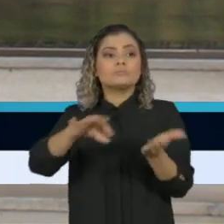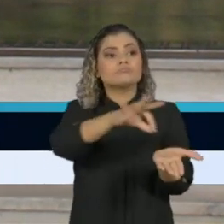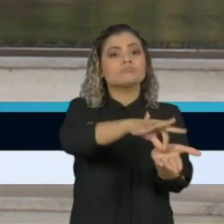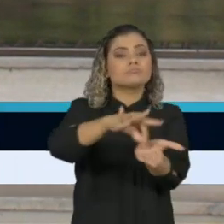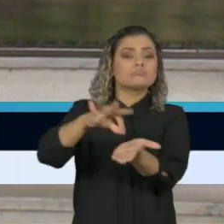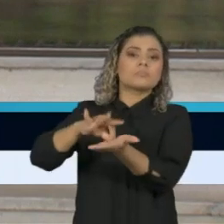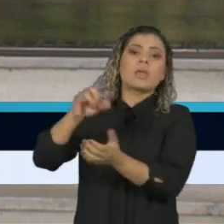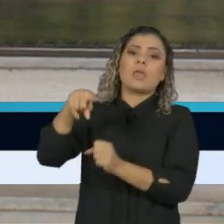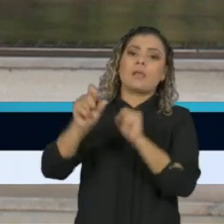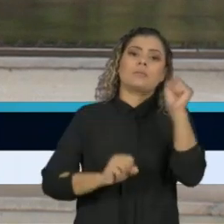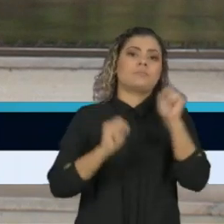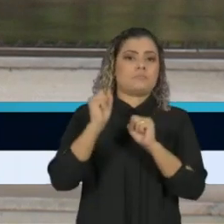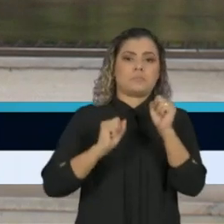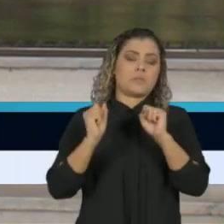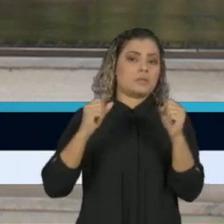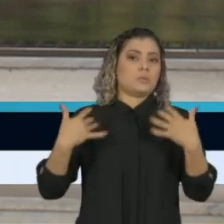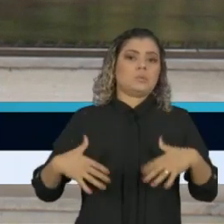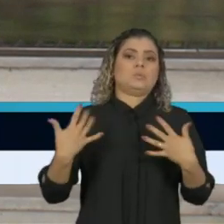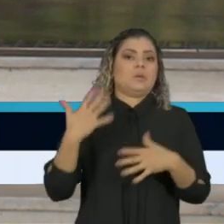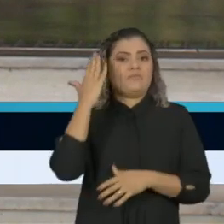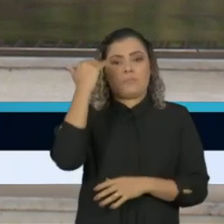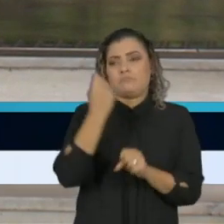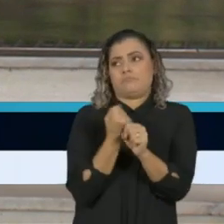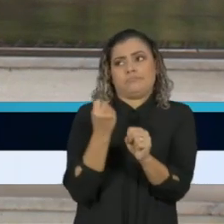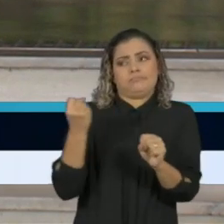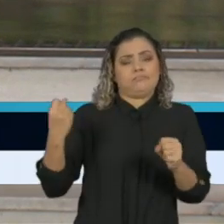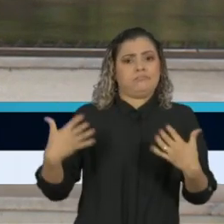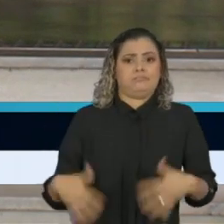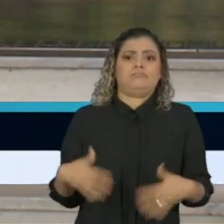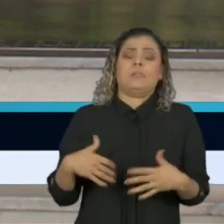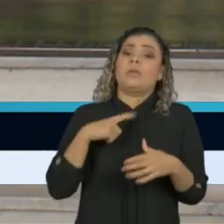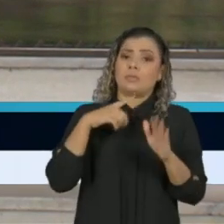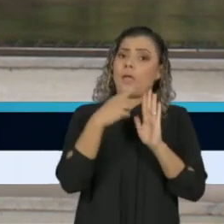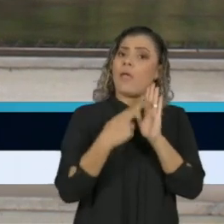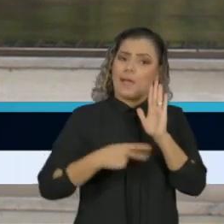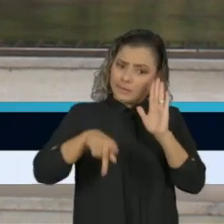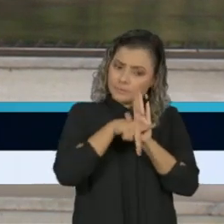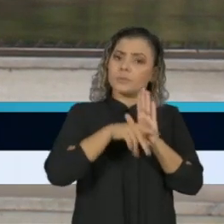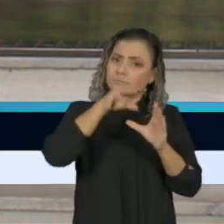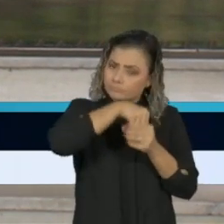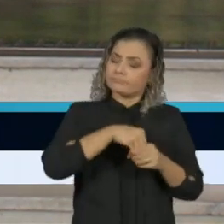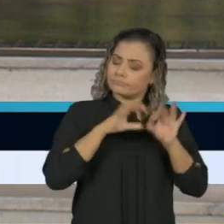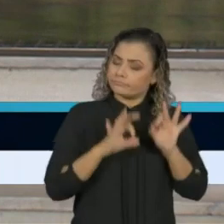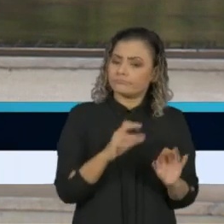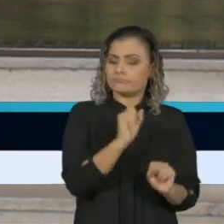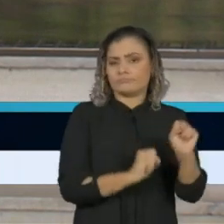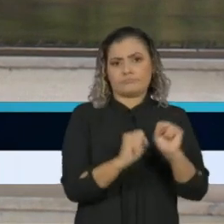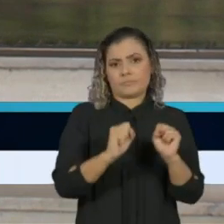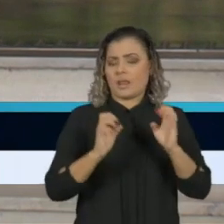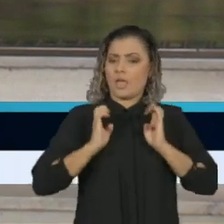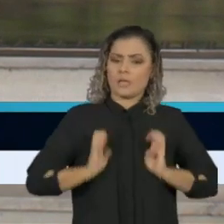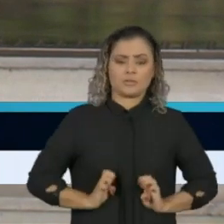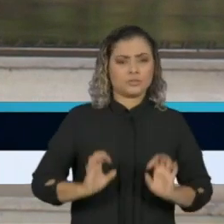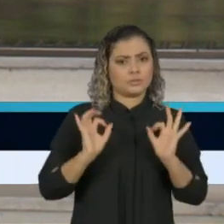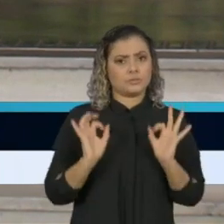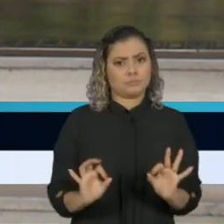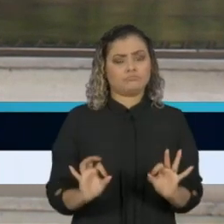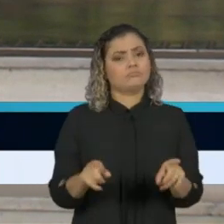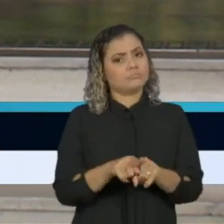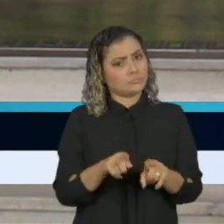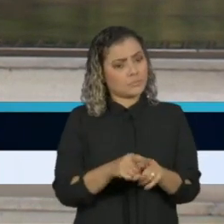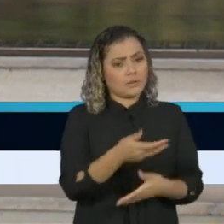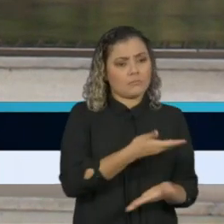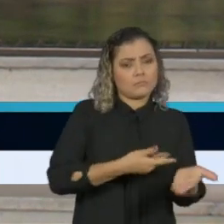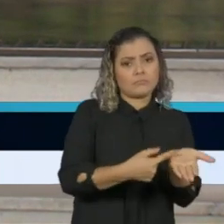empresas multinacionais que seguem critérios rigorosos de ética e de compliance